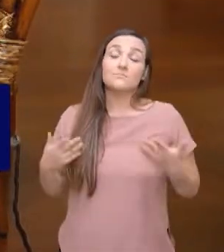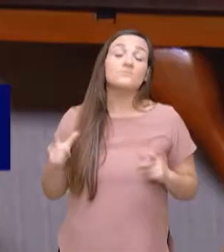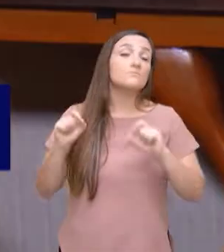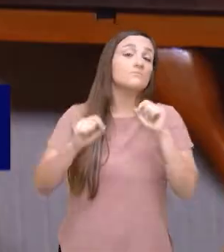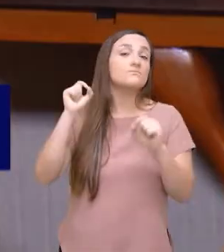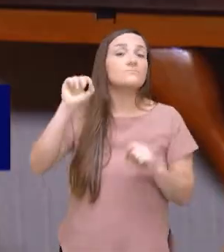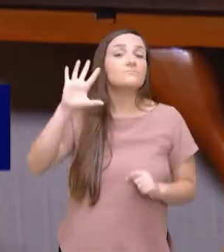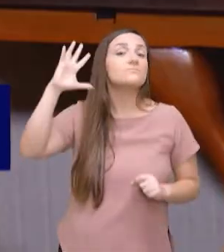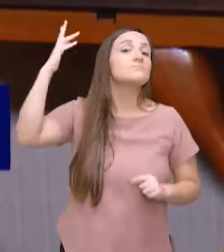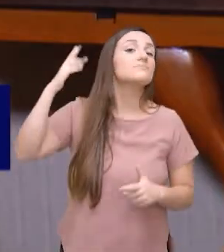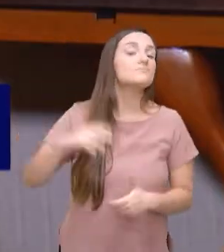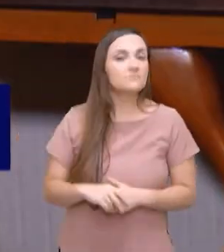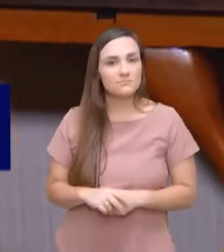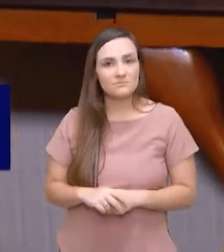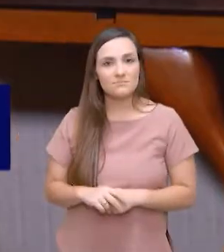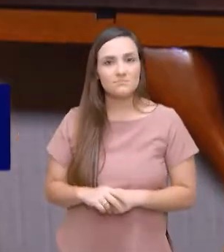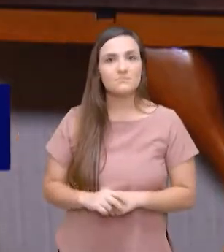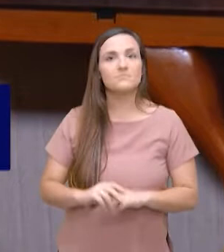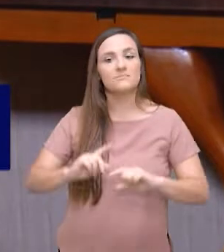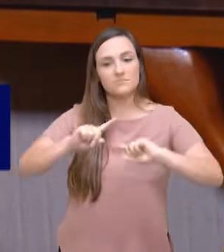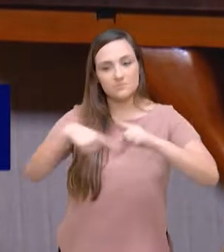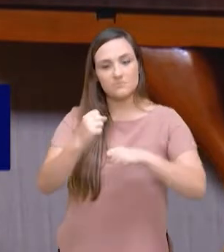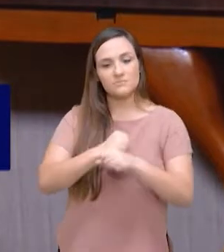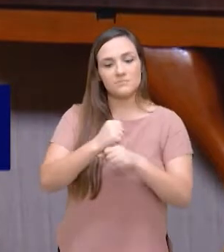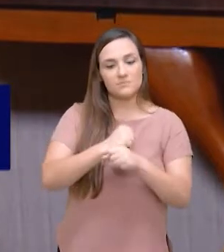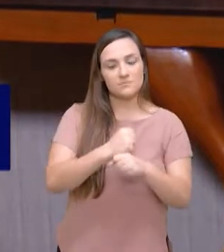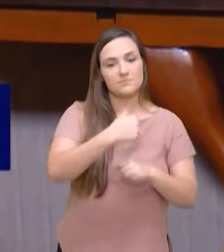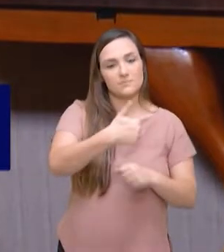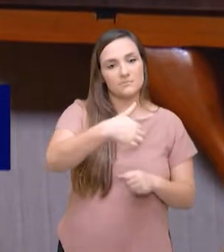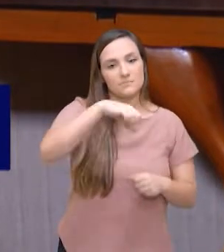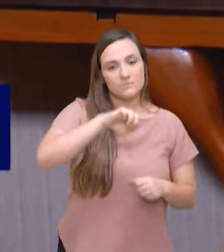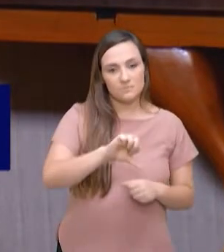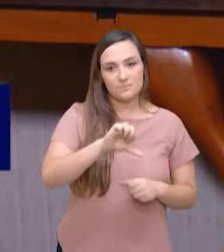Resultado: na eleição de